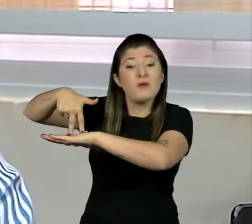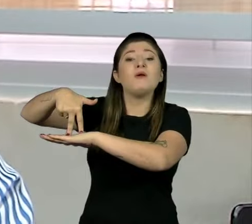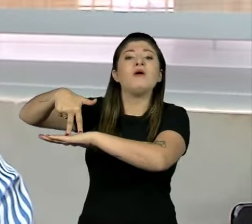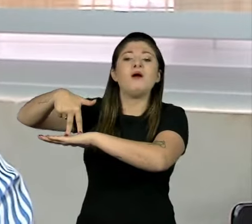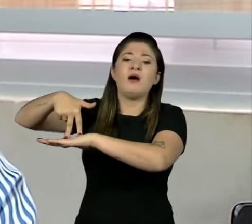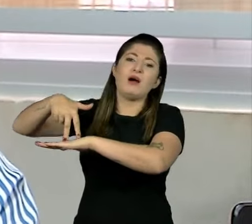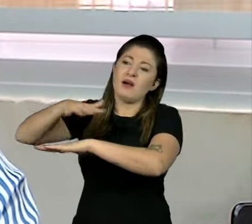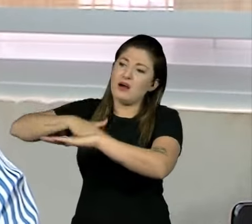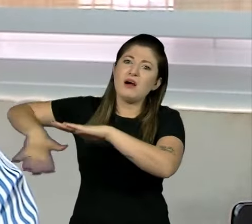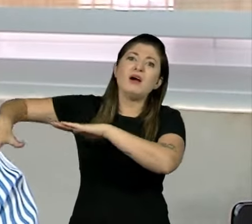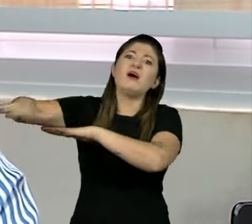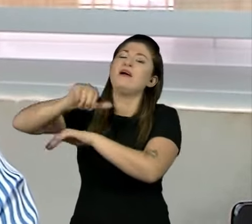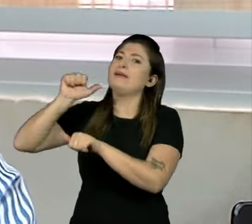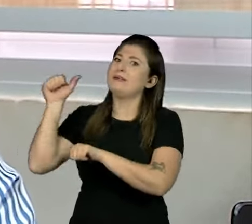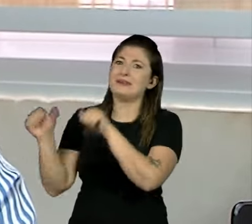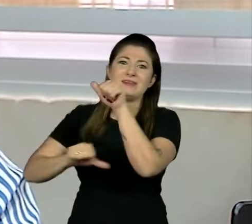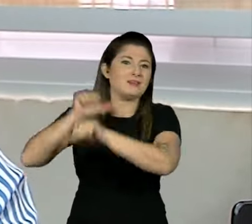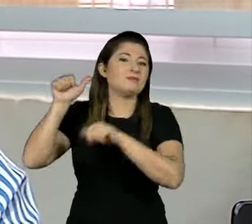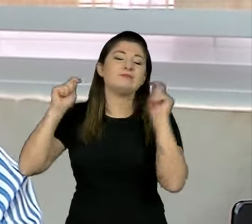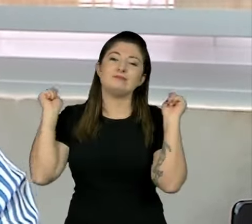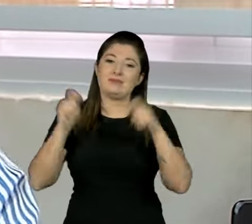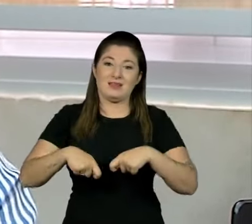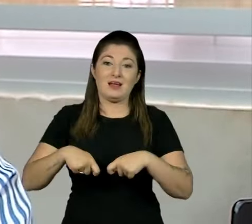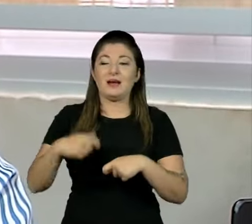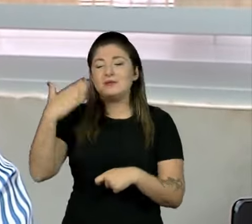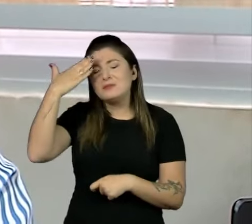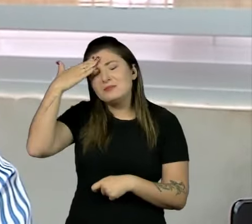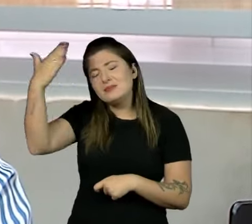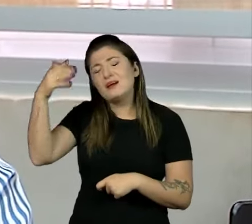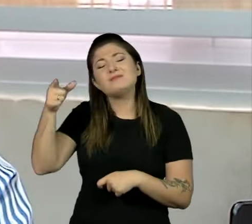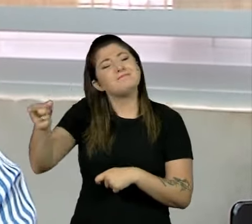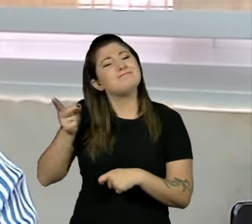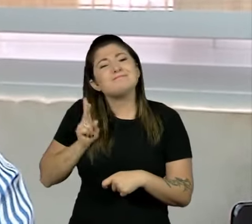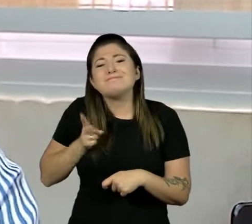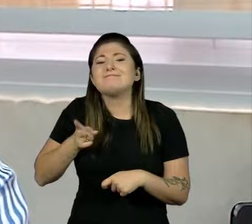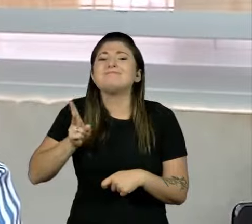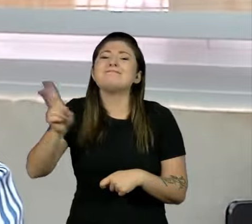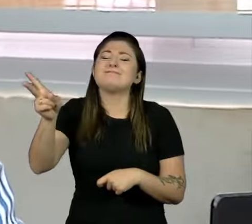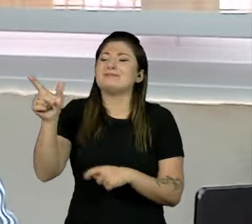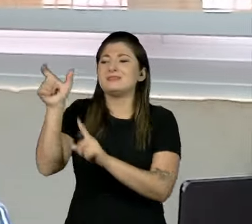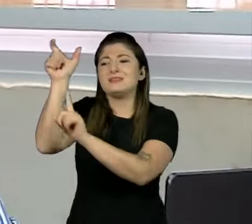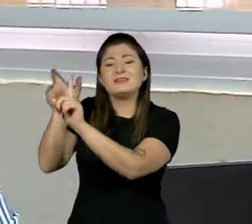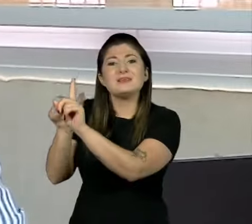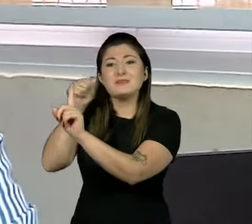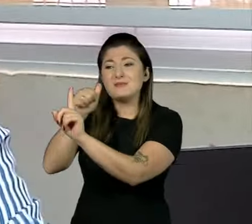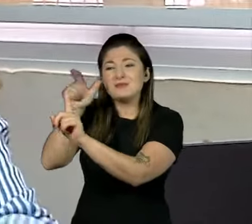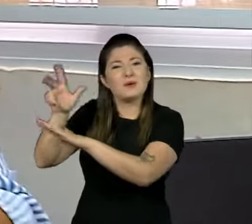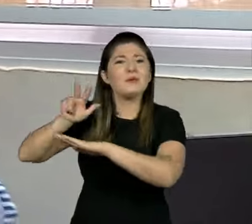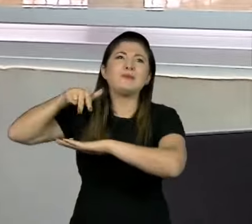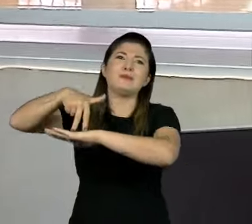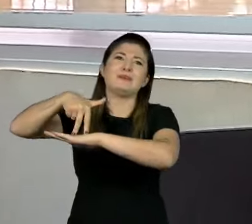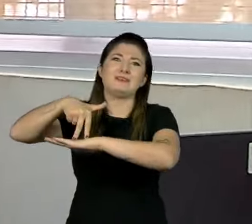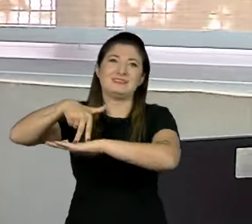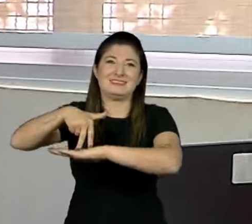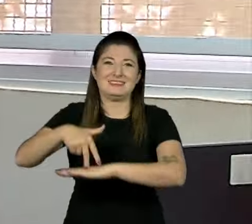vocês é transformado. Então, muito obrigada e continue sendo essa menina aí protagonista.